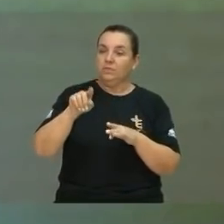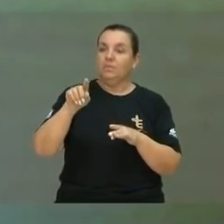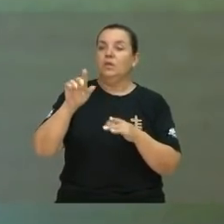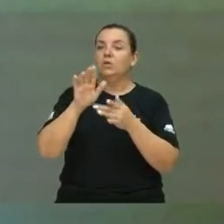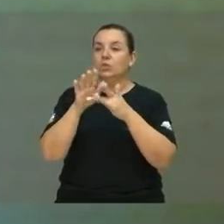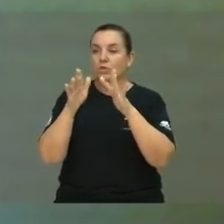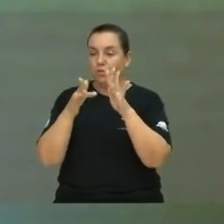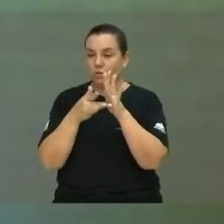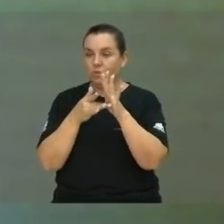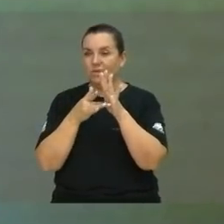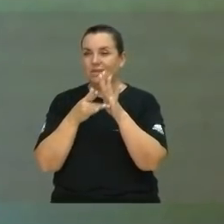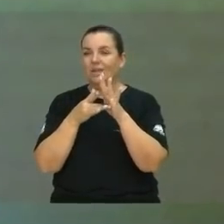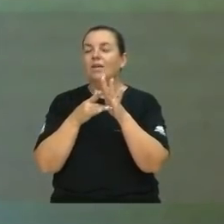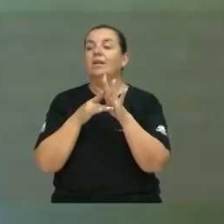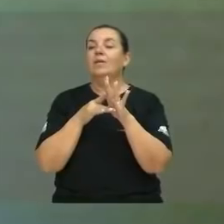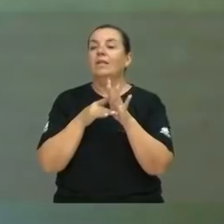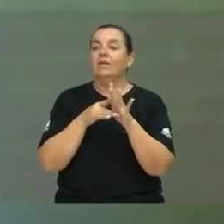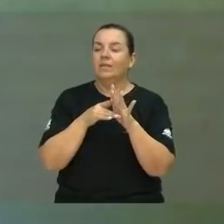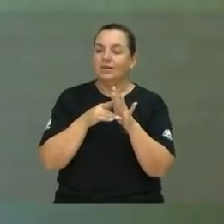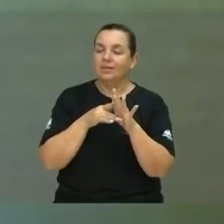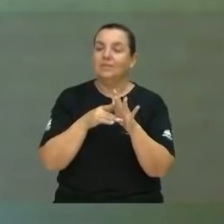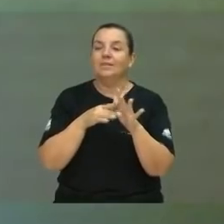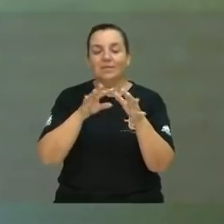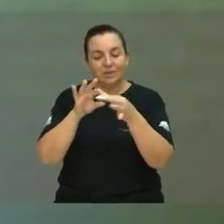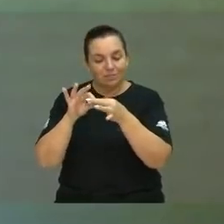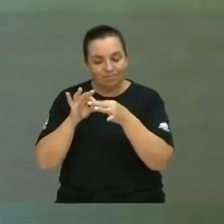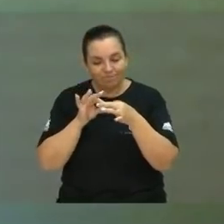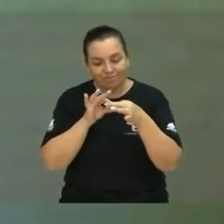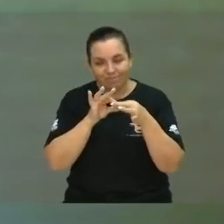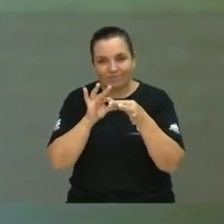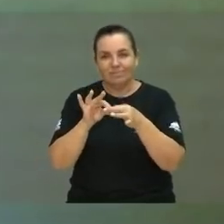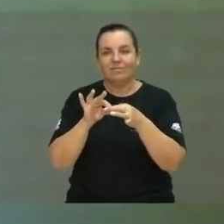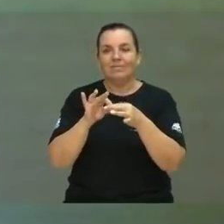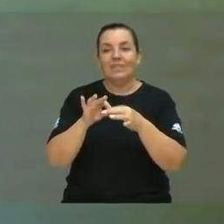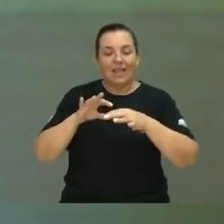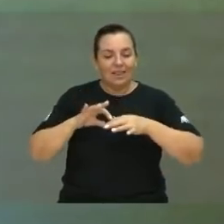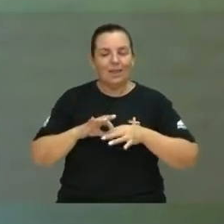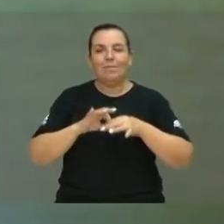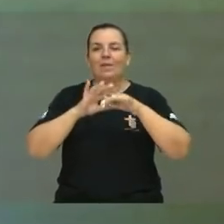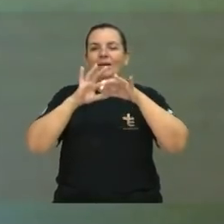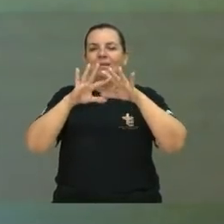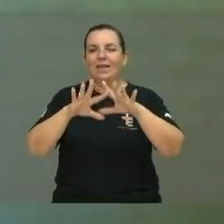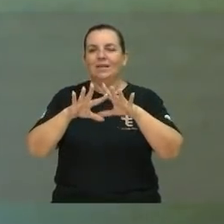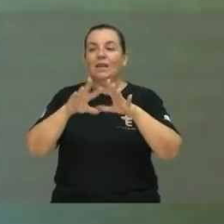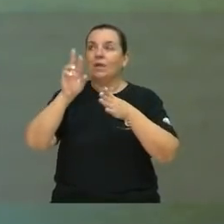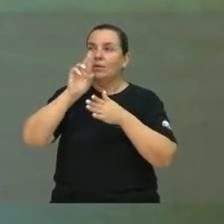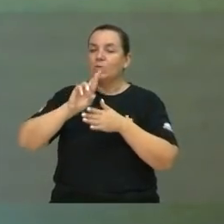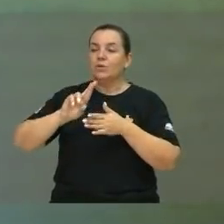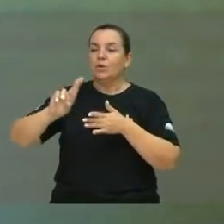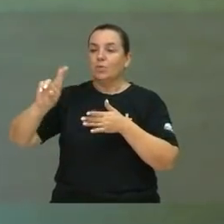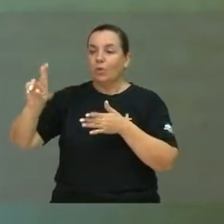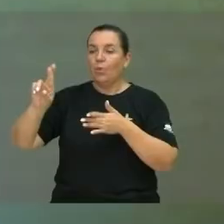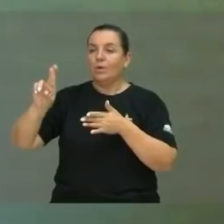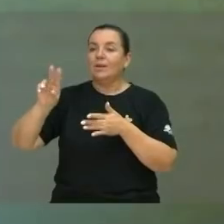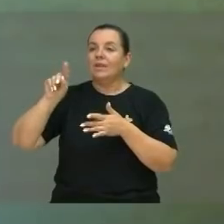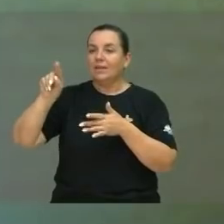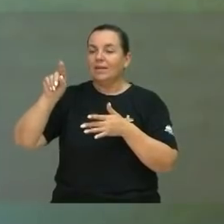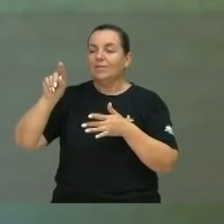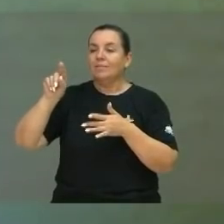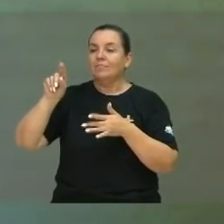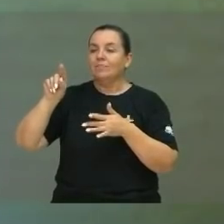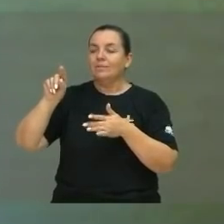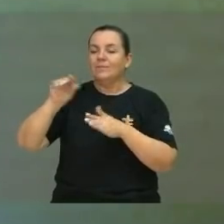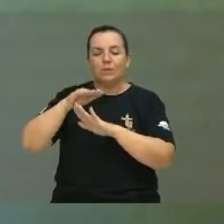sua liberdade vincula sua liberdade ao senhor que os envia